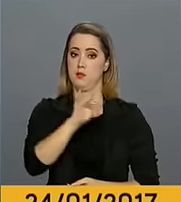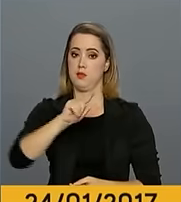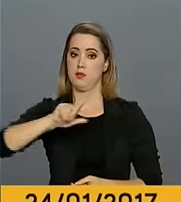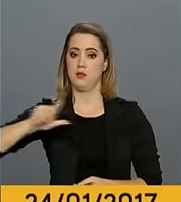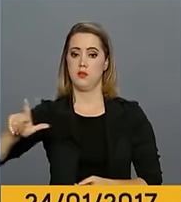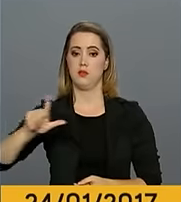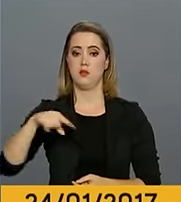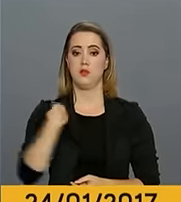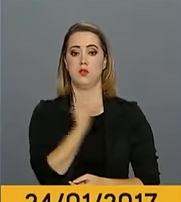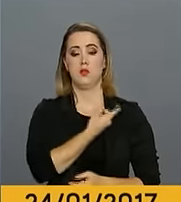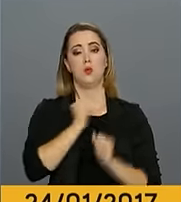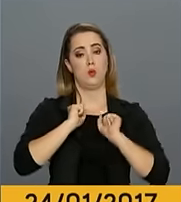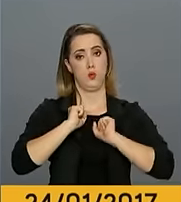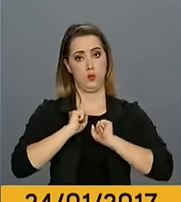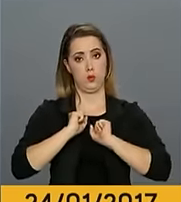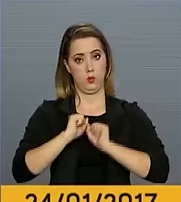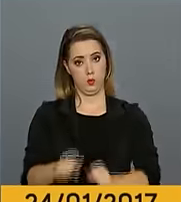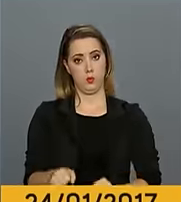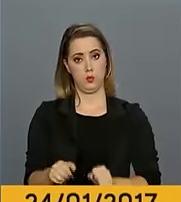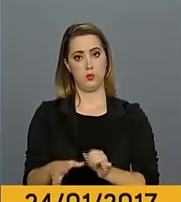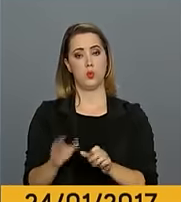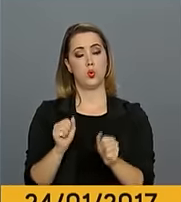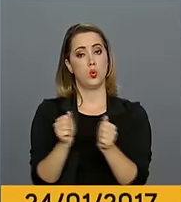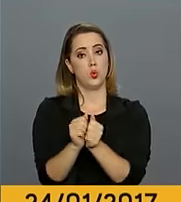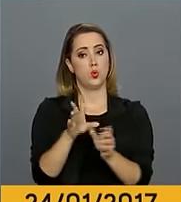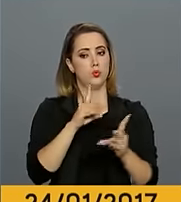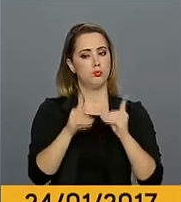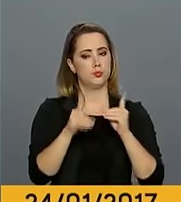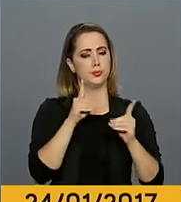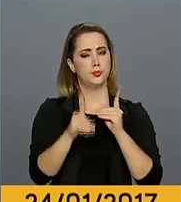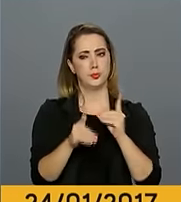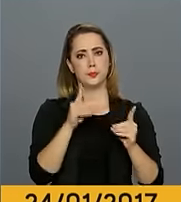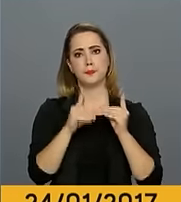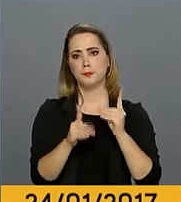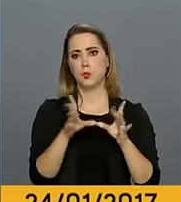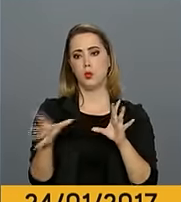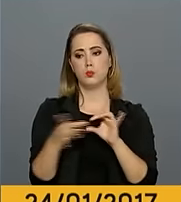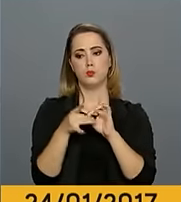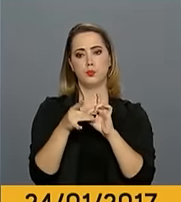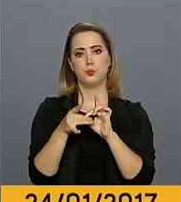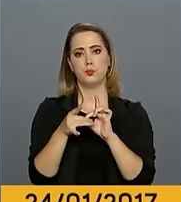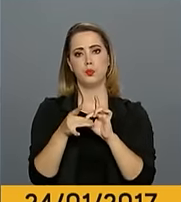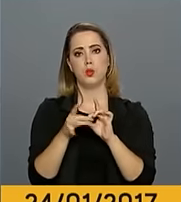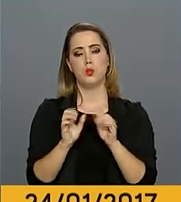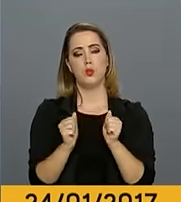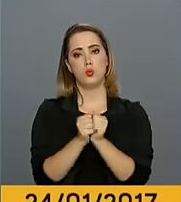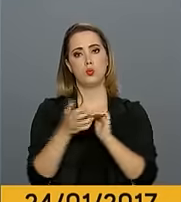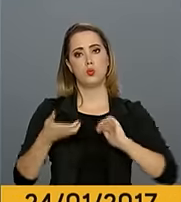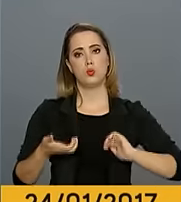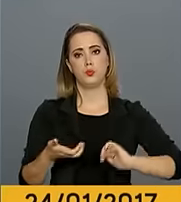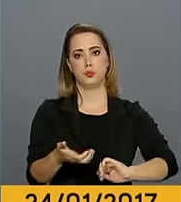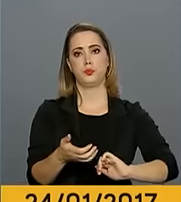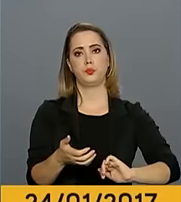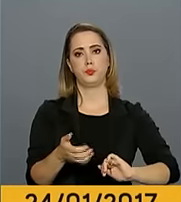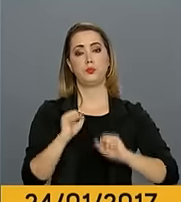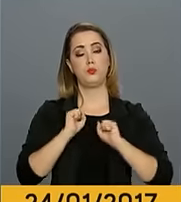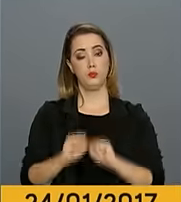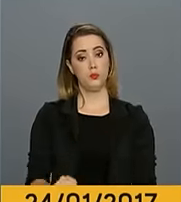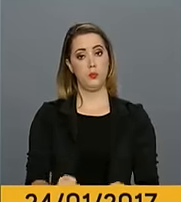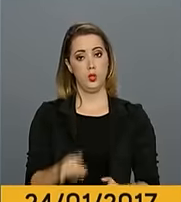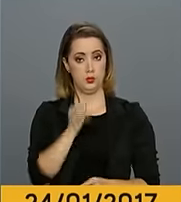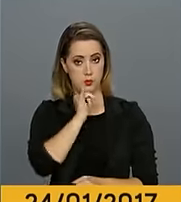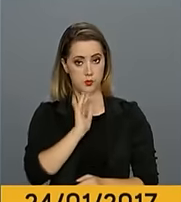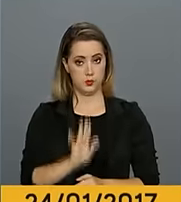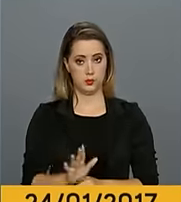fiscal, que nos permitiu, por força do diálogo, uma conexão muito grande com o Congresso Nacional, permitiu, por exemplo,